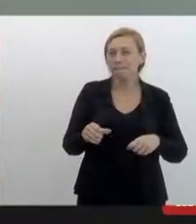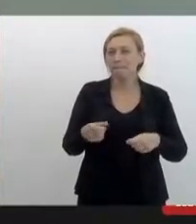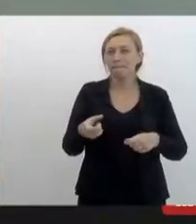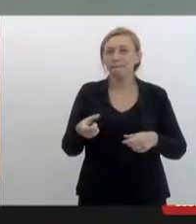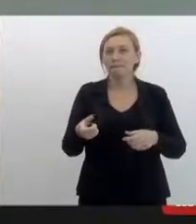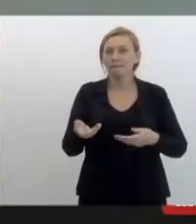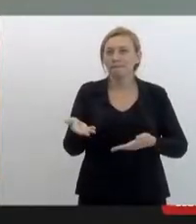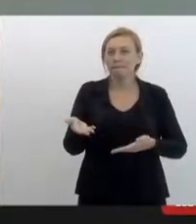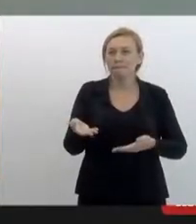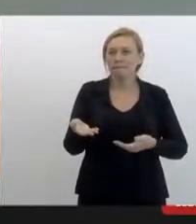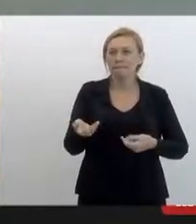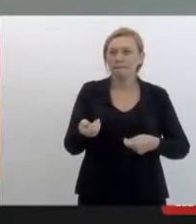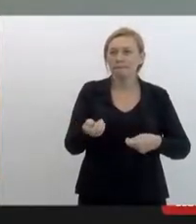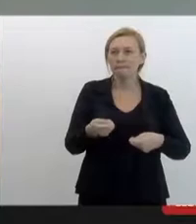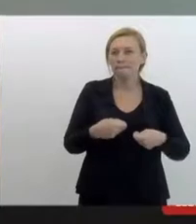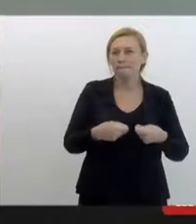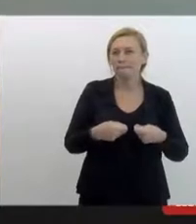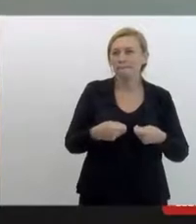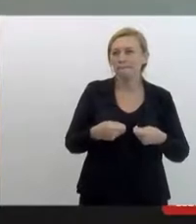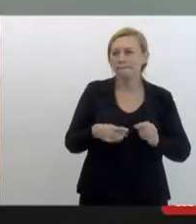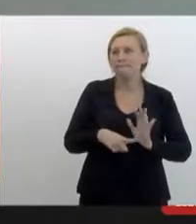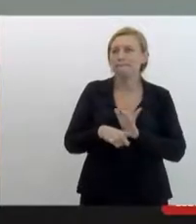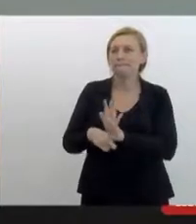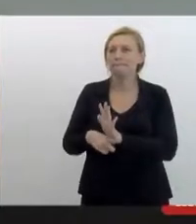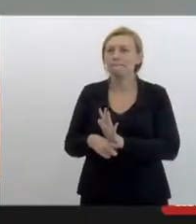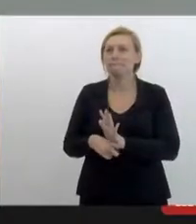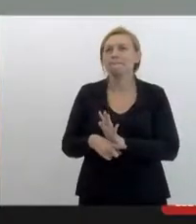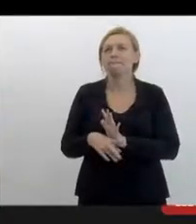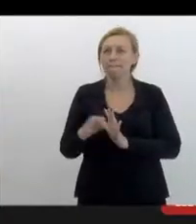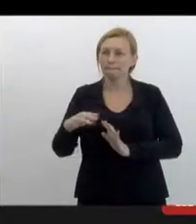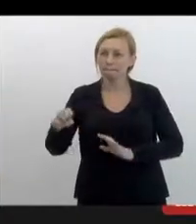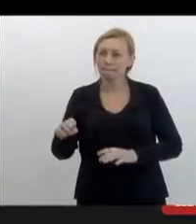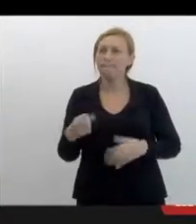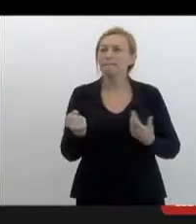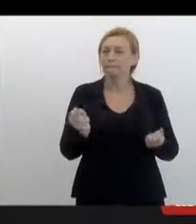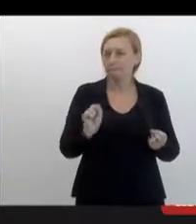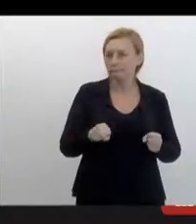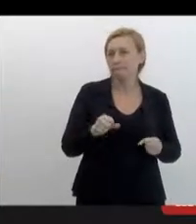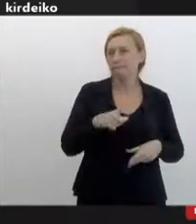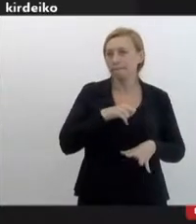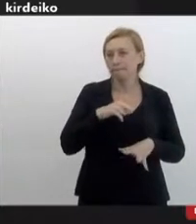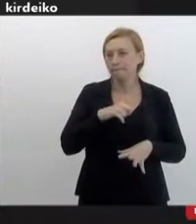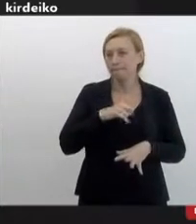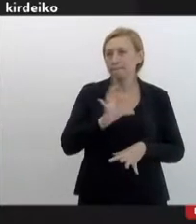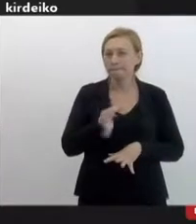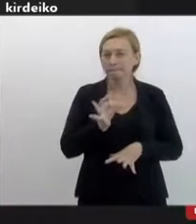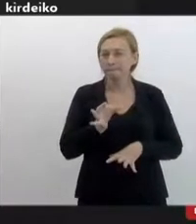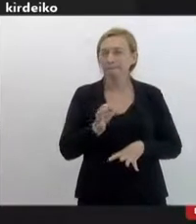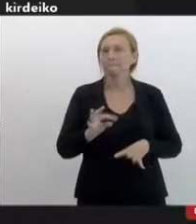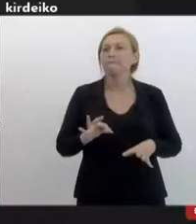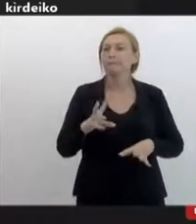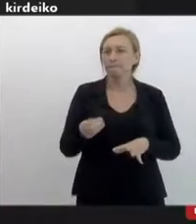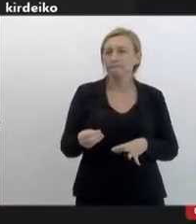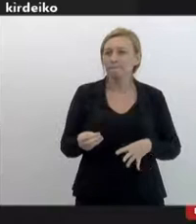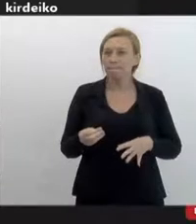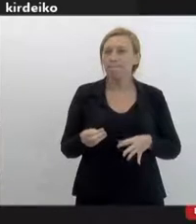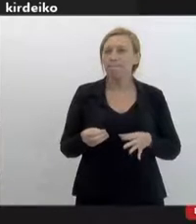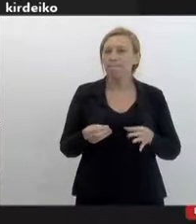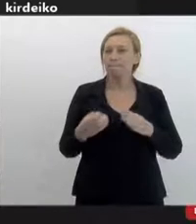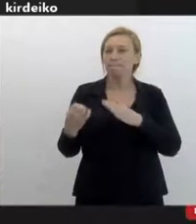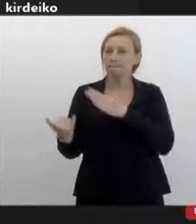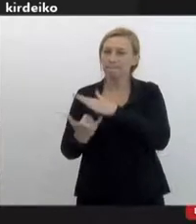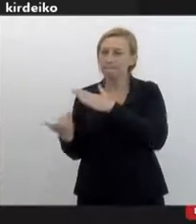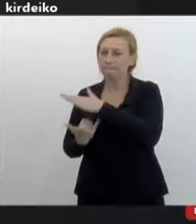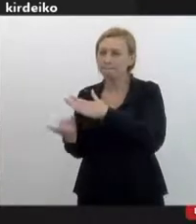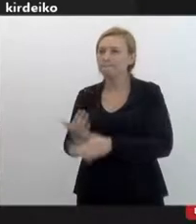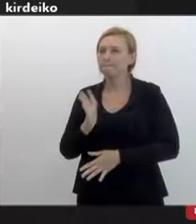conciliação relacionada a essas teses podem ser levadas ao CIRA, se a gente já tiver esses instrumentos normativos, se a gente já tiver as